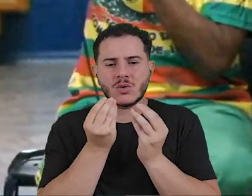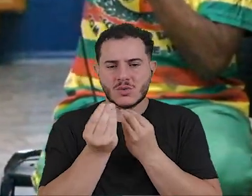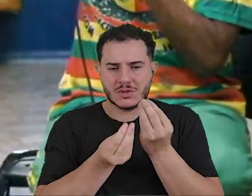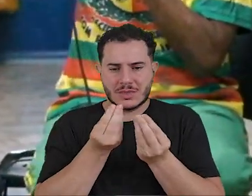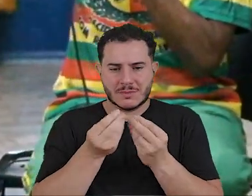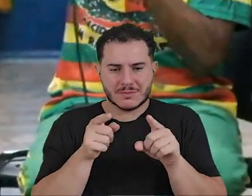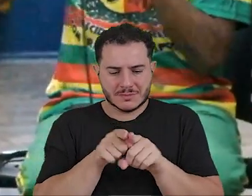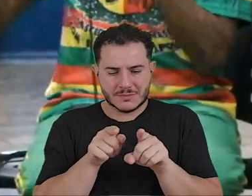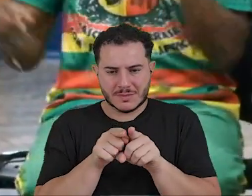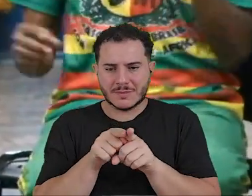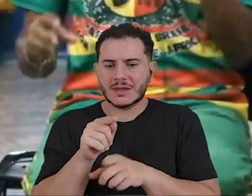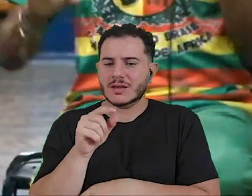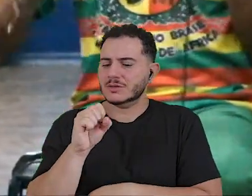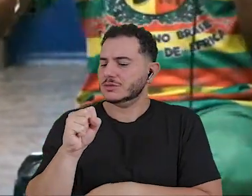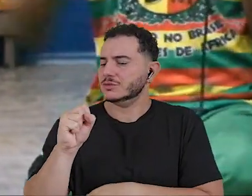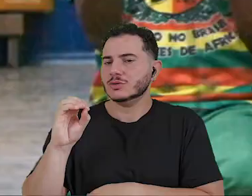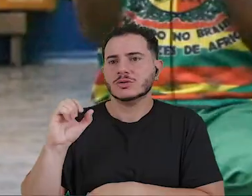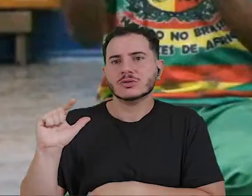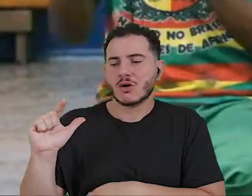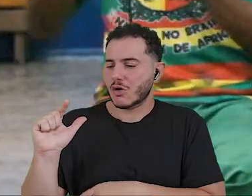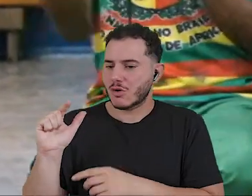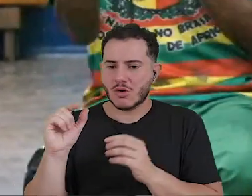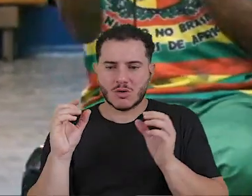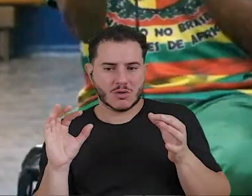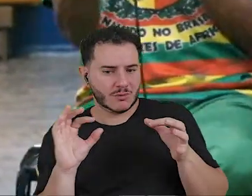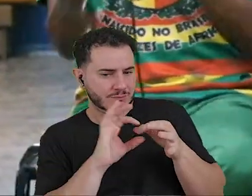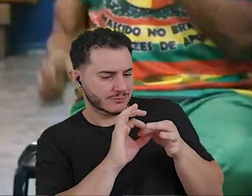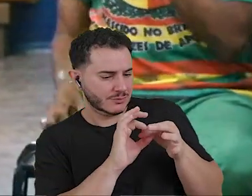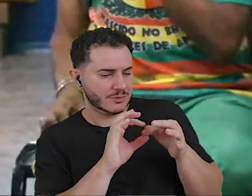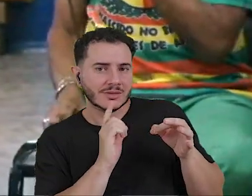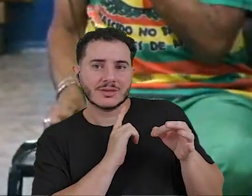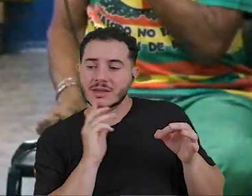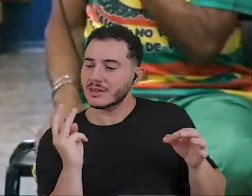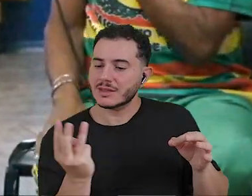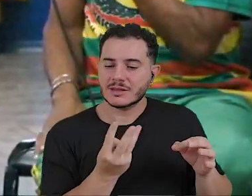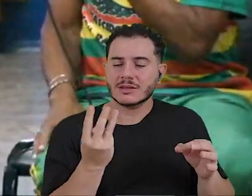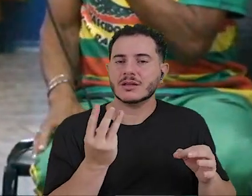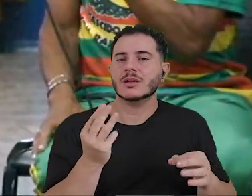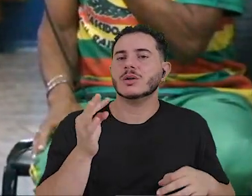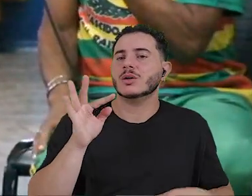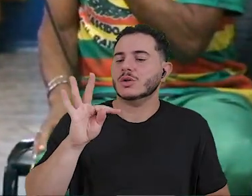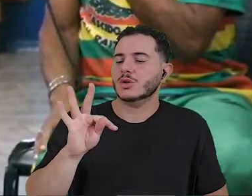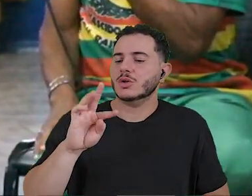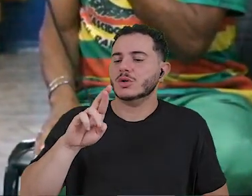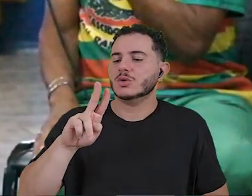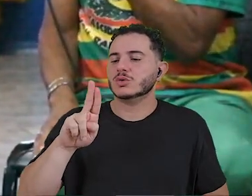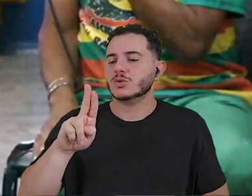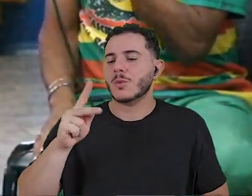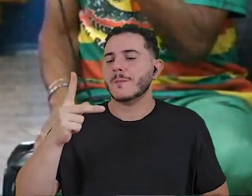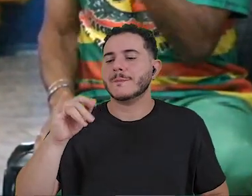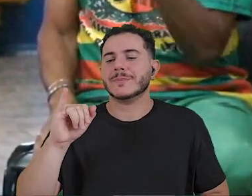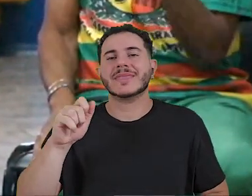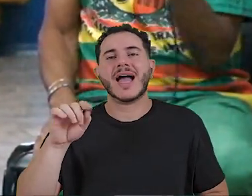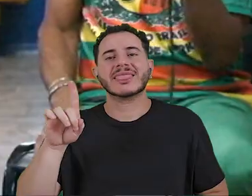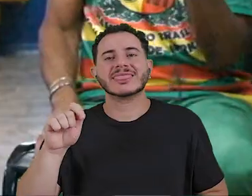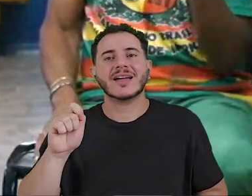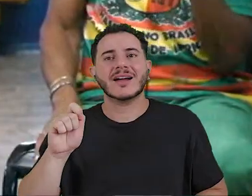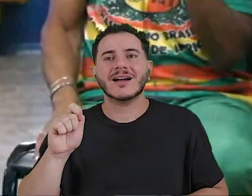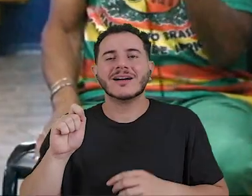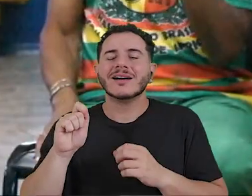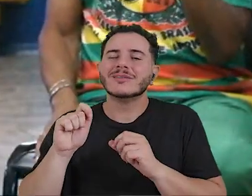repique e solo. Quando os três estão juntos tocando, chama-se trupeada.